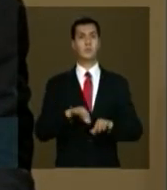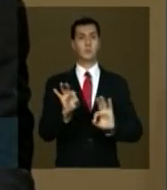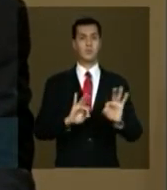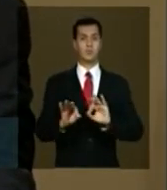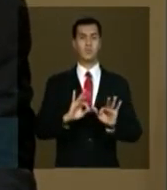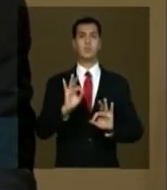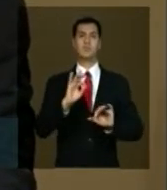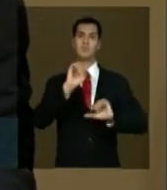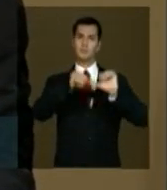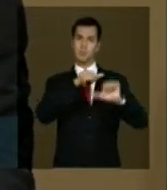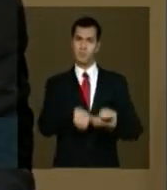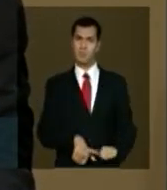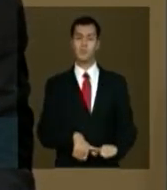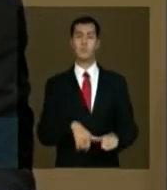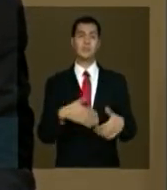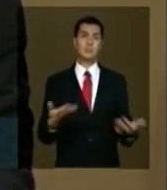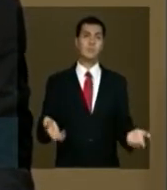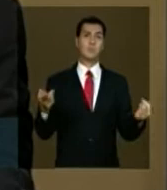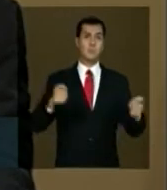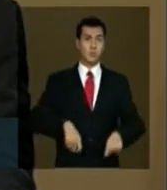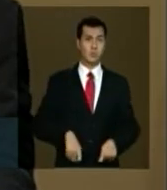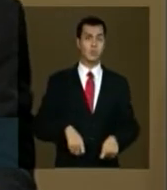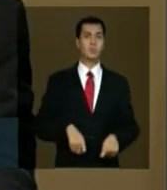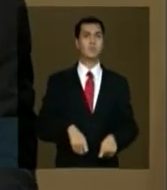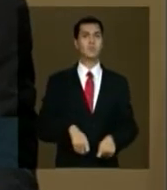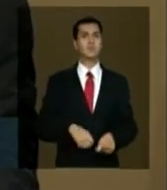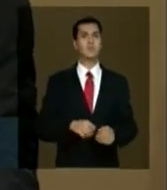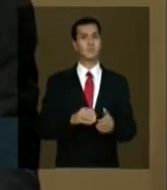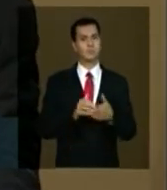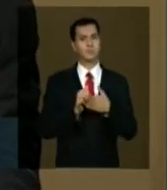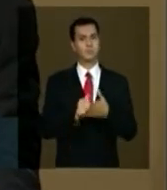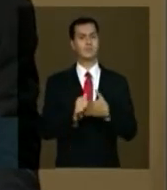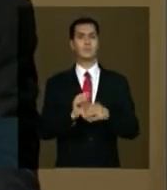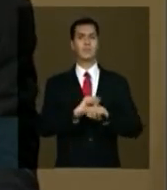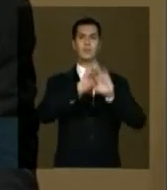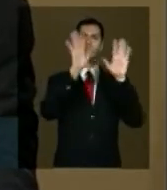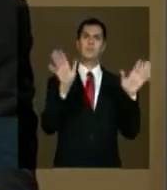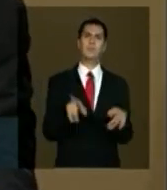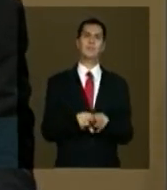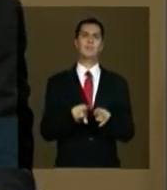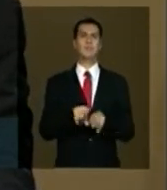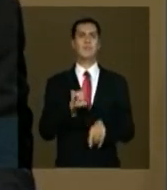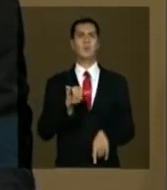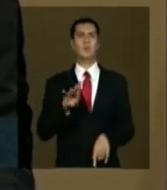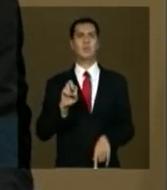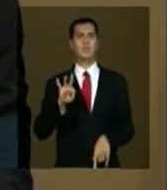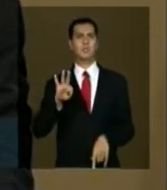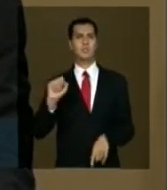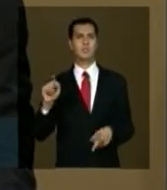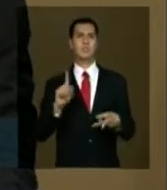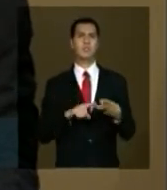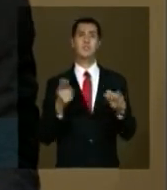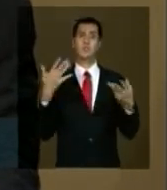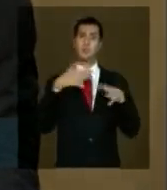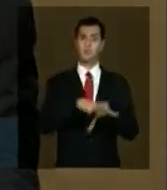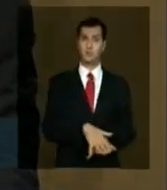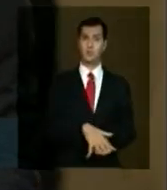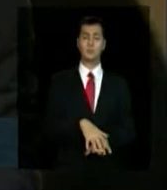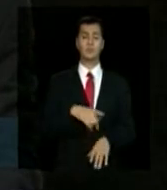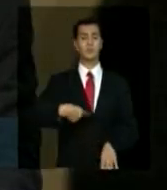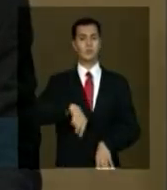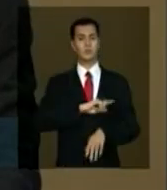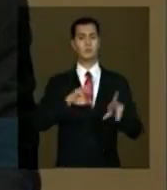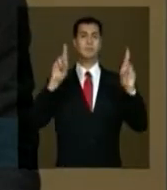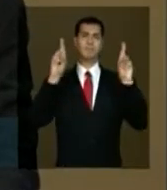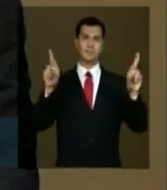fundamental que o processo seja conduzido de forma transparente democrática e inclusiva esperamos igualmente que a Rio mais